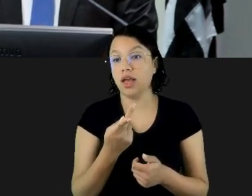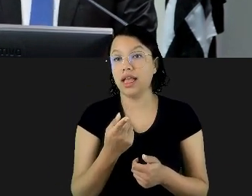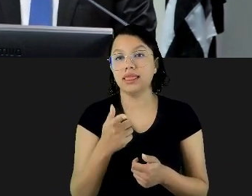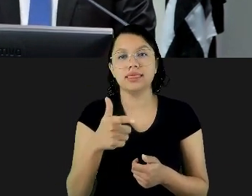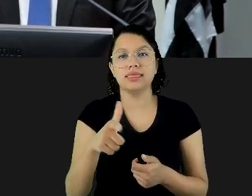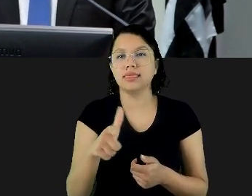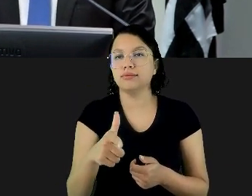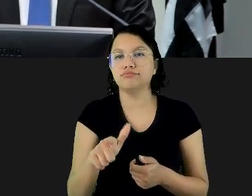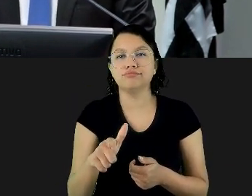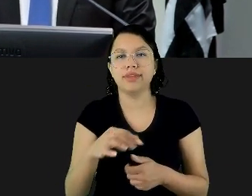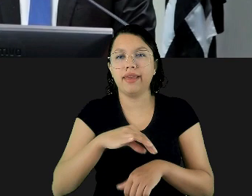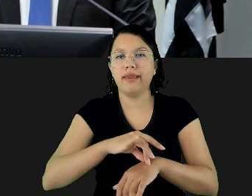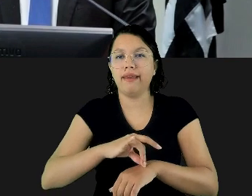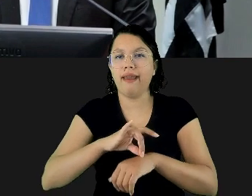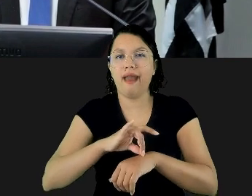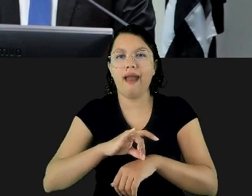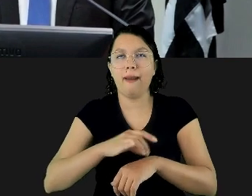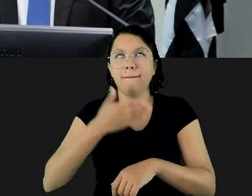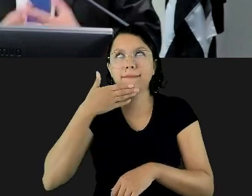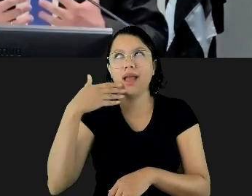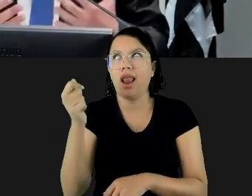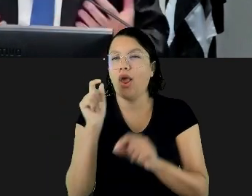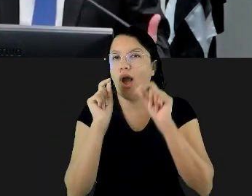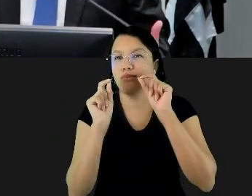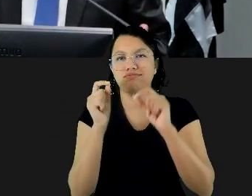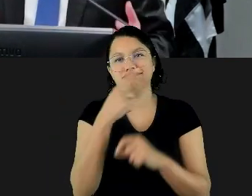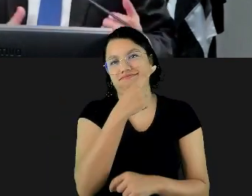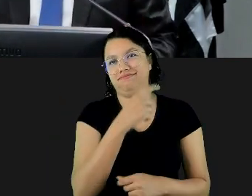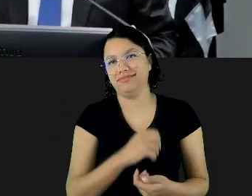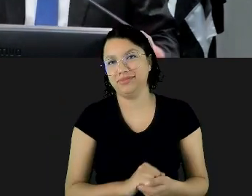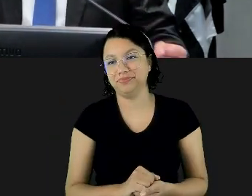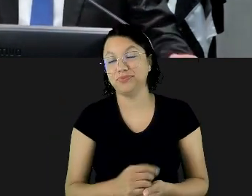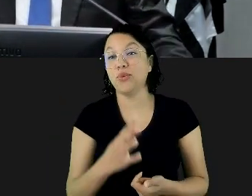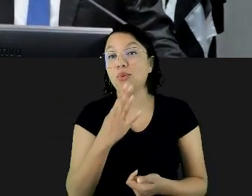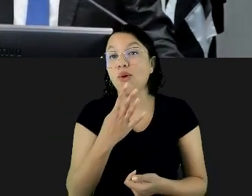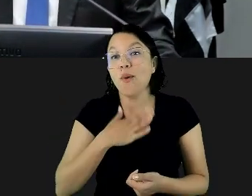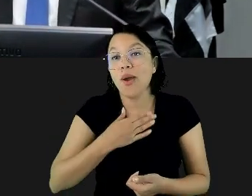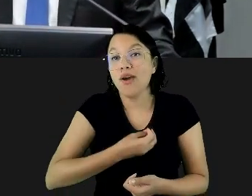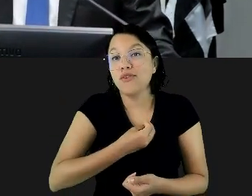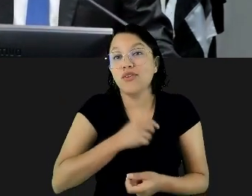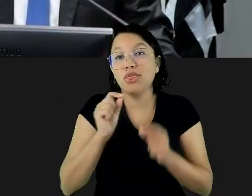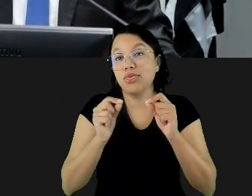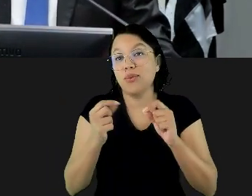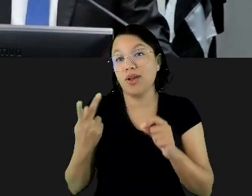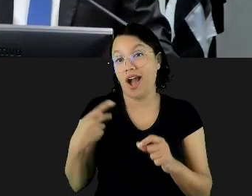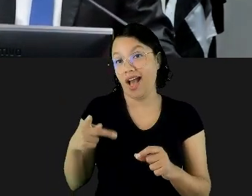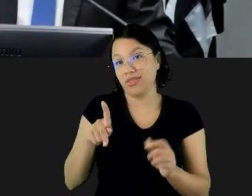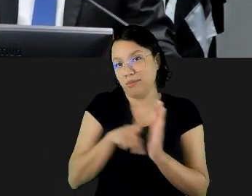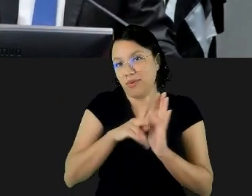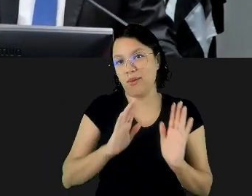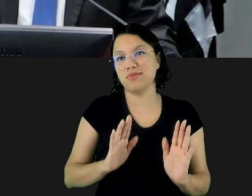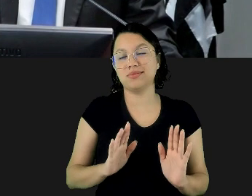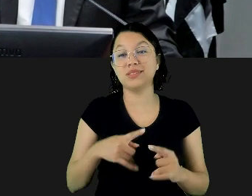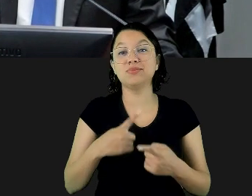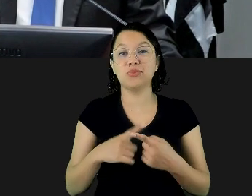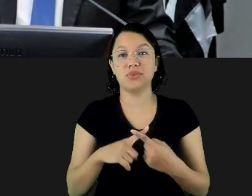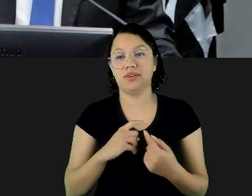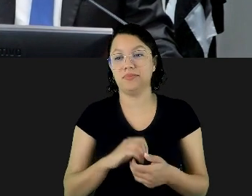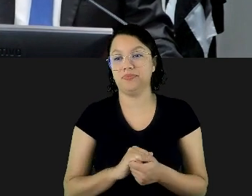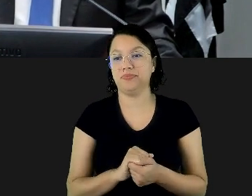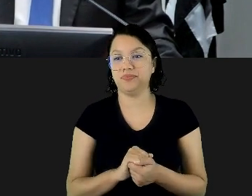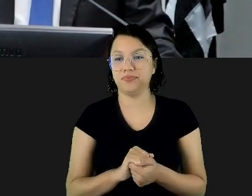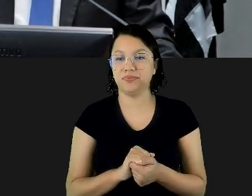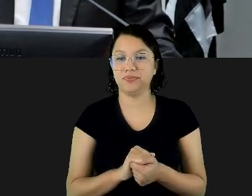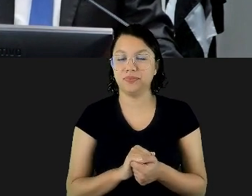mais saborosa que eu conheci na minha vida do que a nossa. Porque